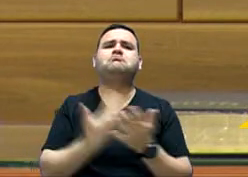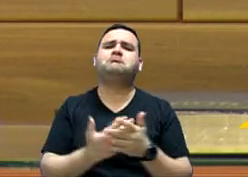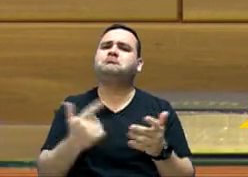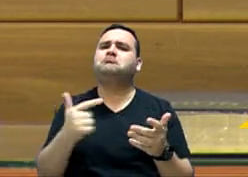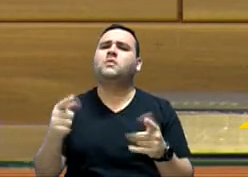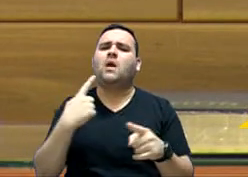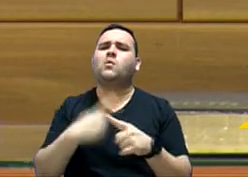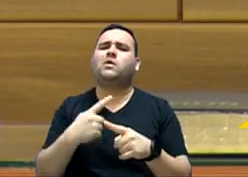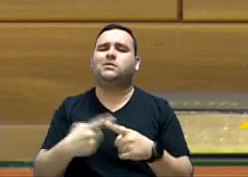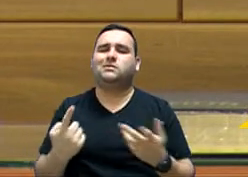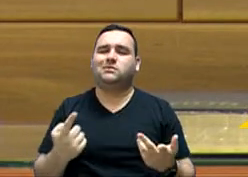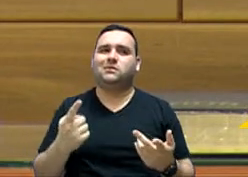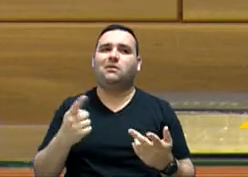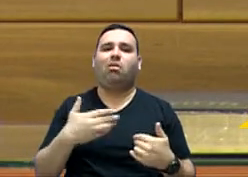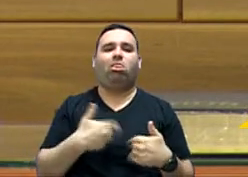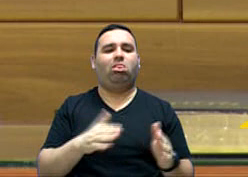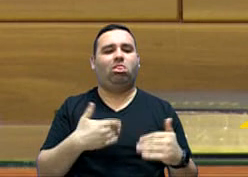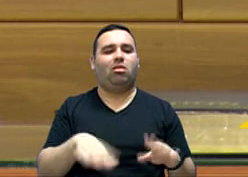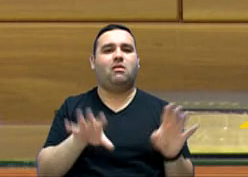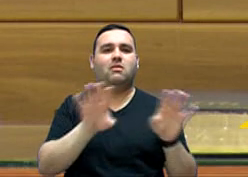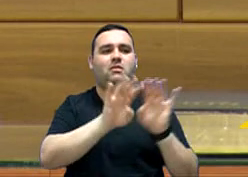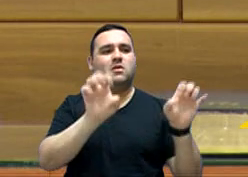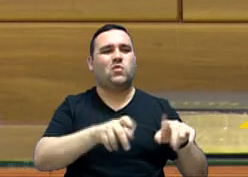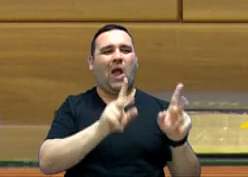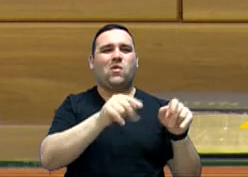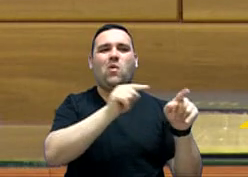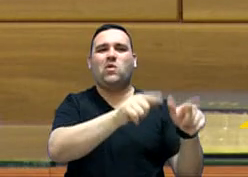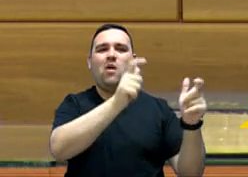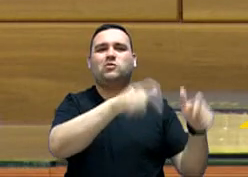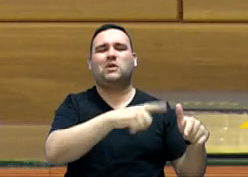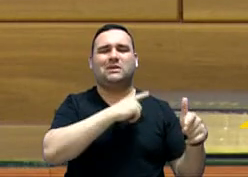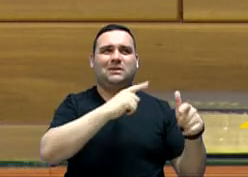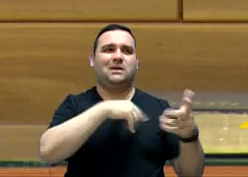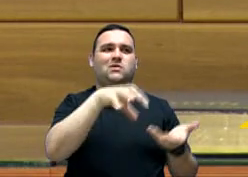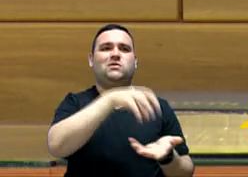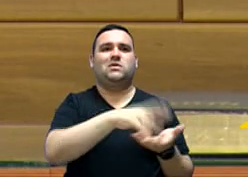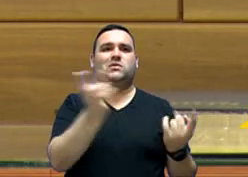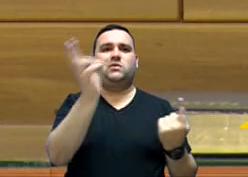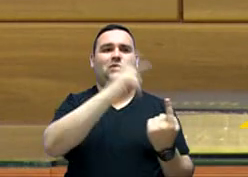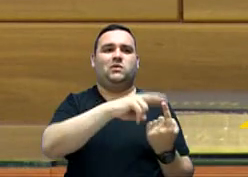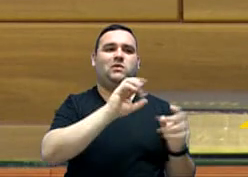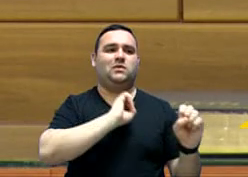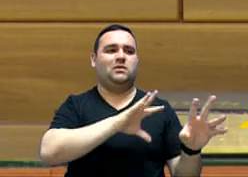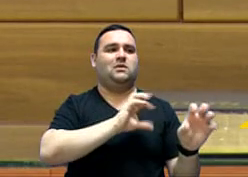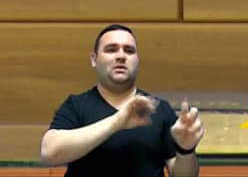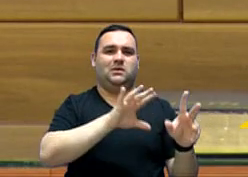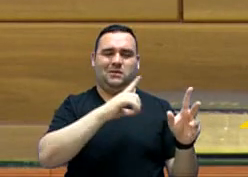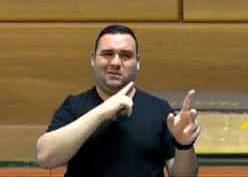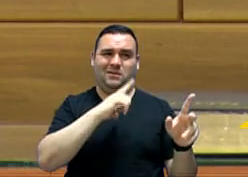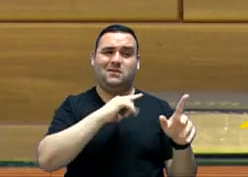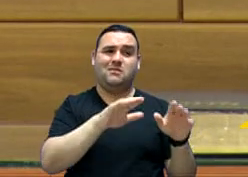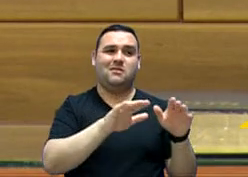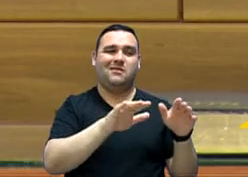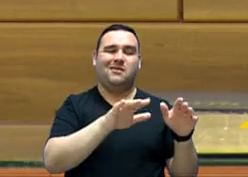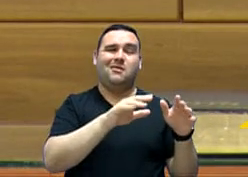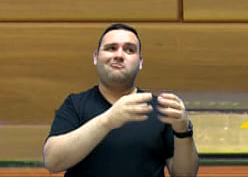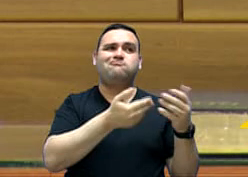agora? Por que deixaram que uma estrutura como aquela do Centro de Referência em Educação